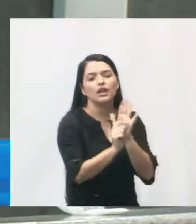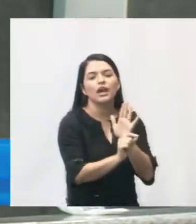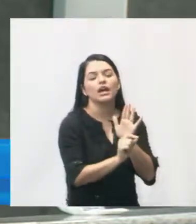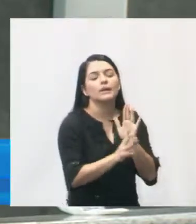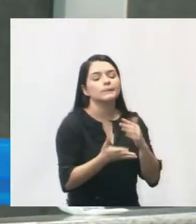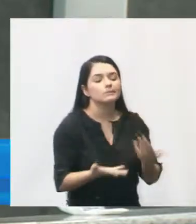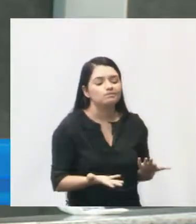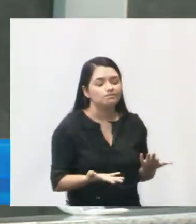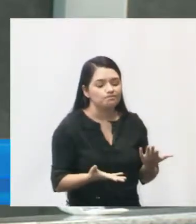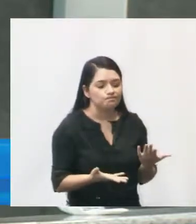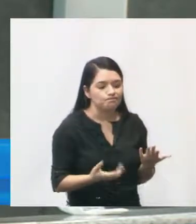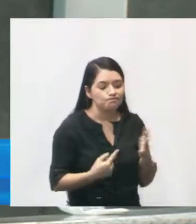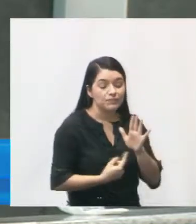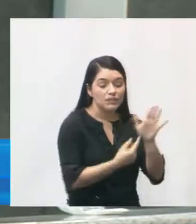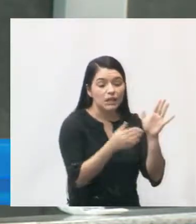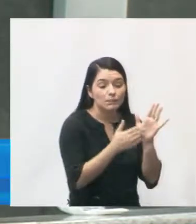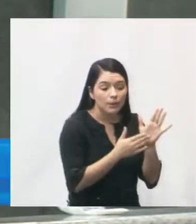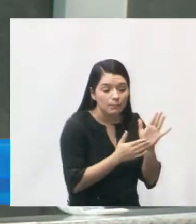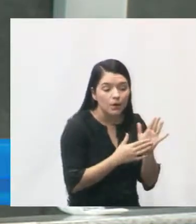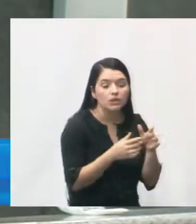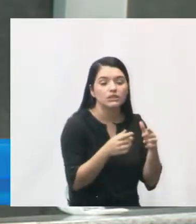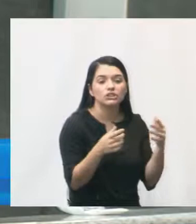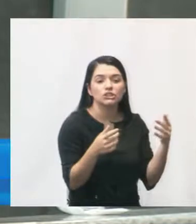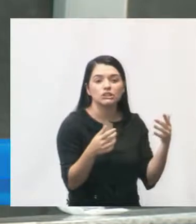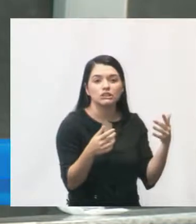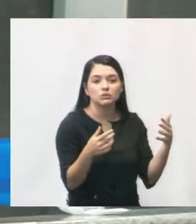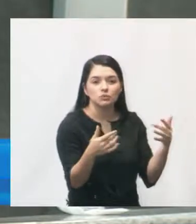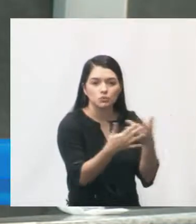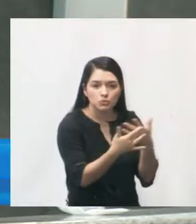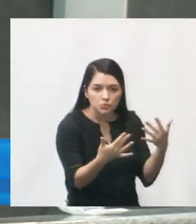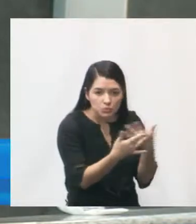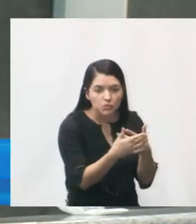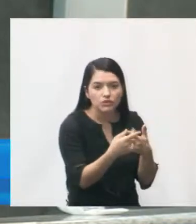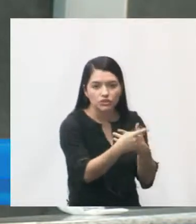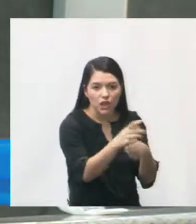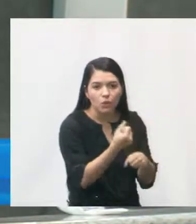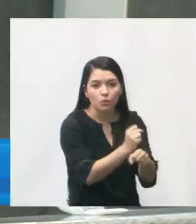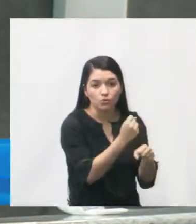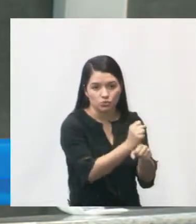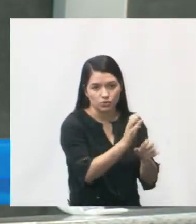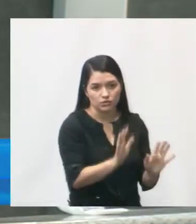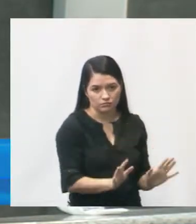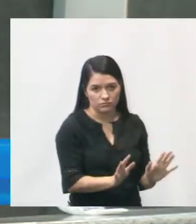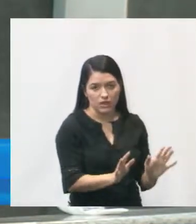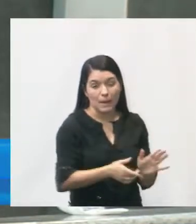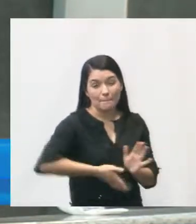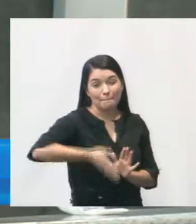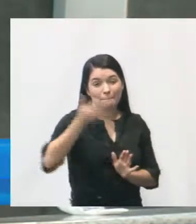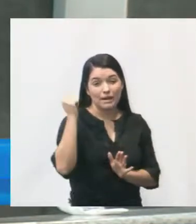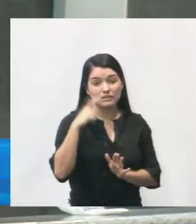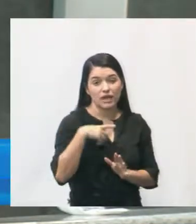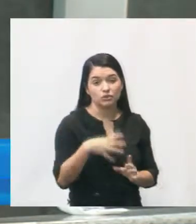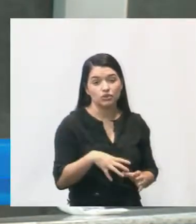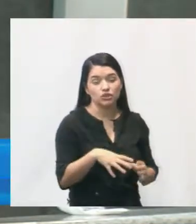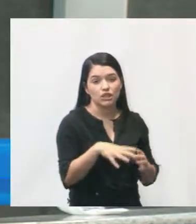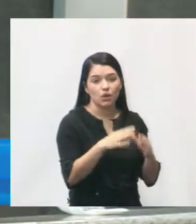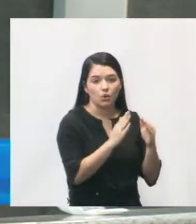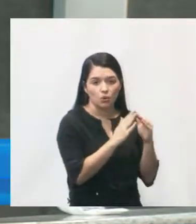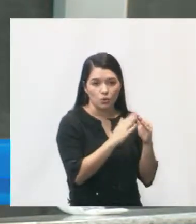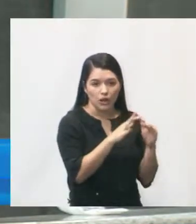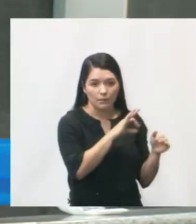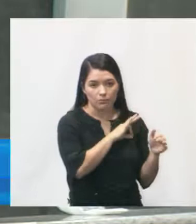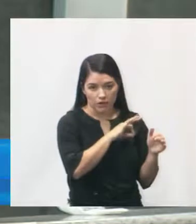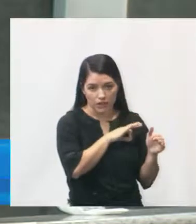onde funcionava a antiga delegacia, vereador Vaguinho. E assim, deixar uma